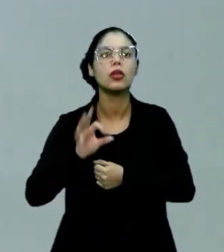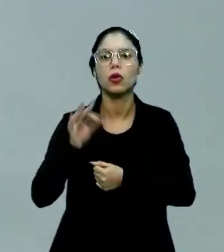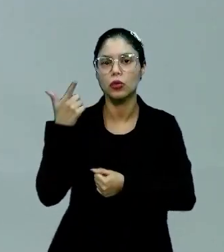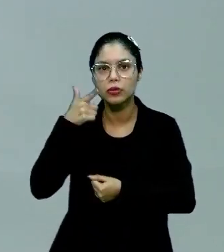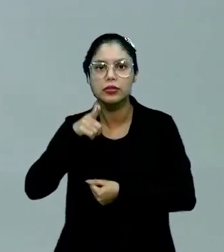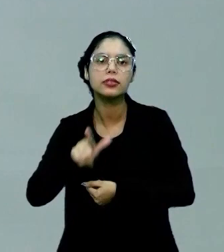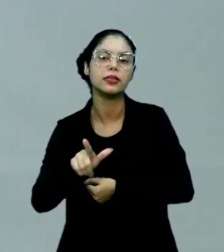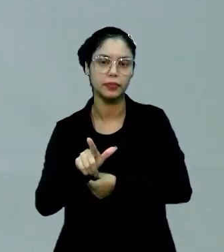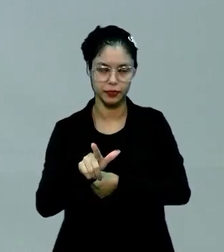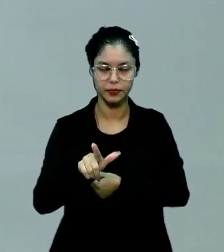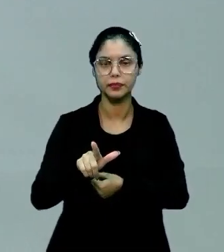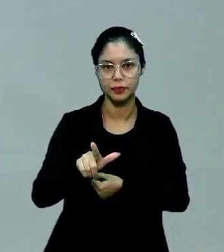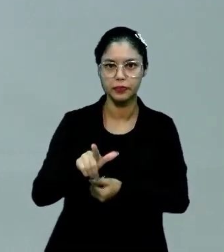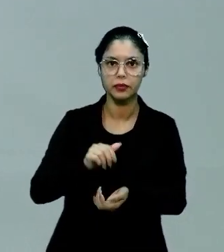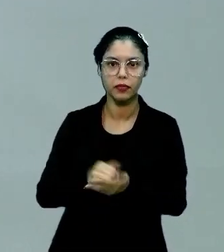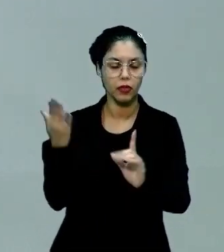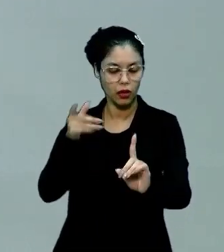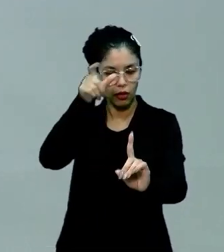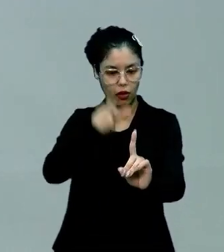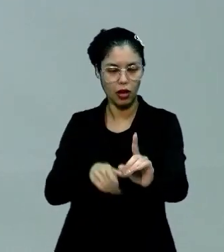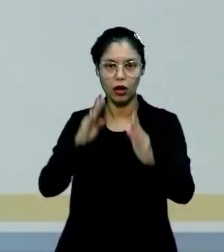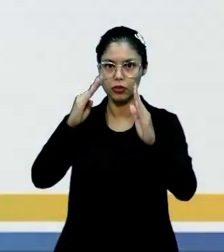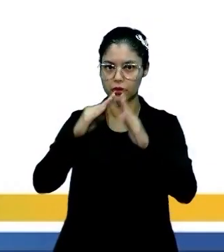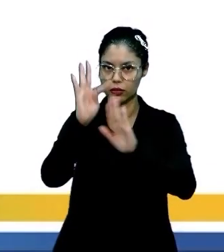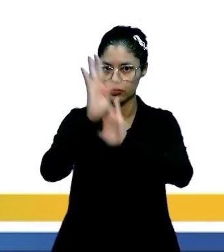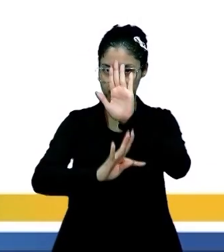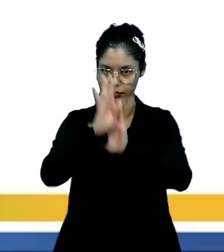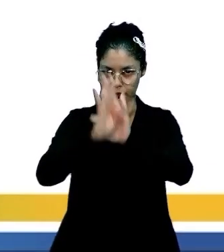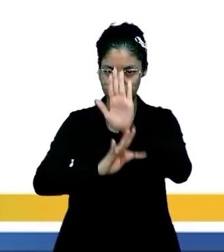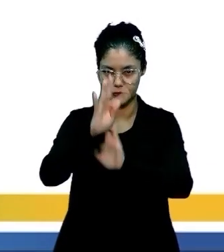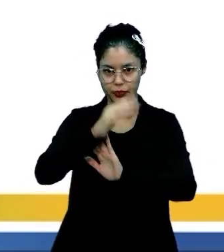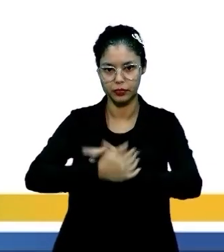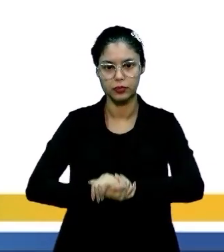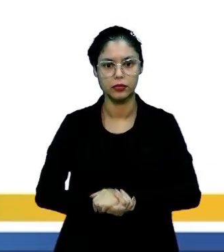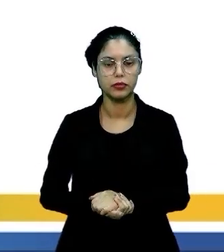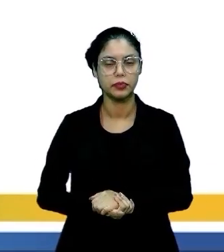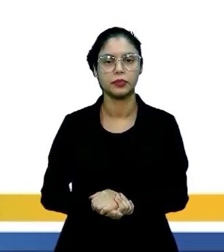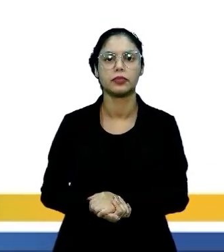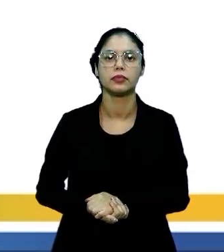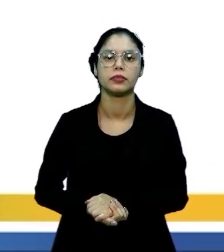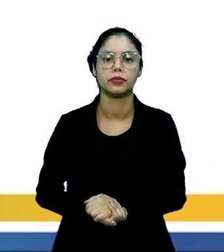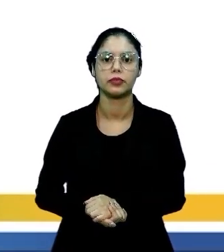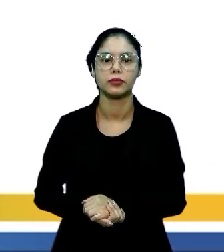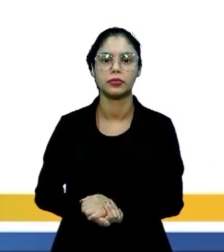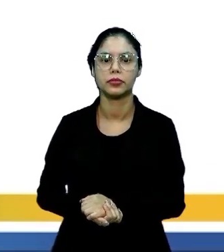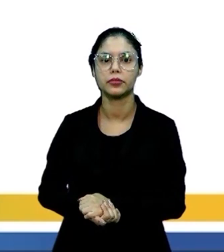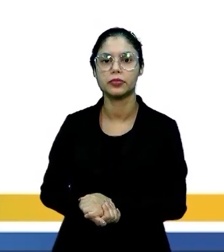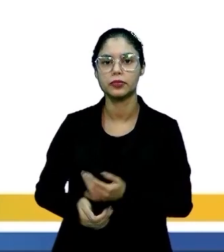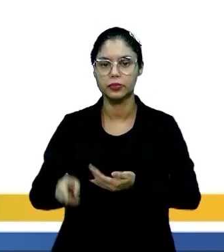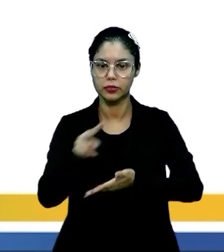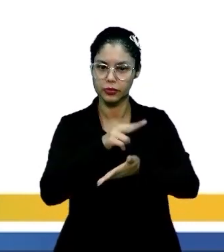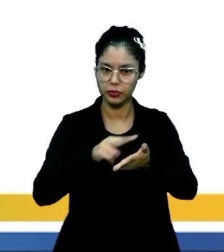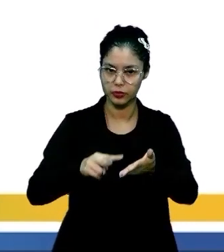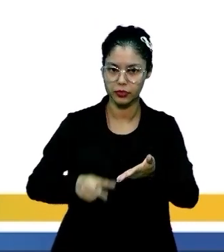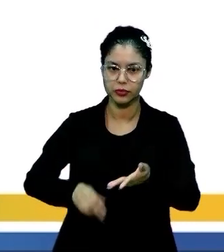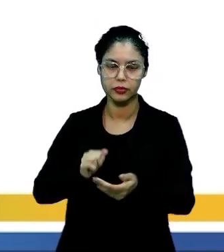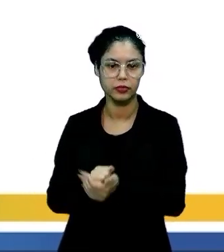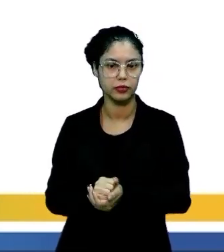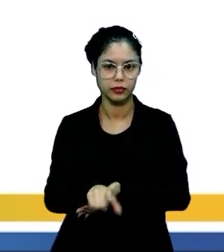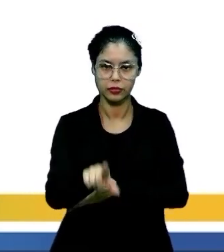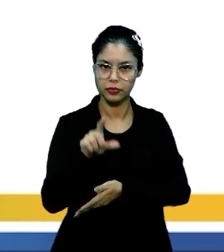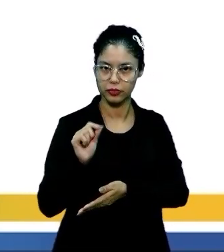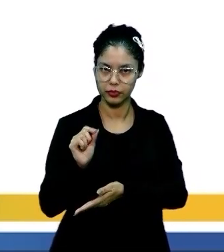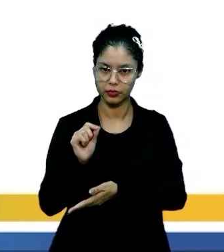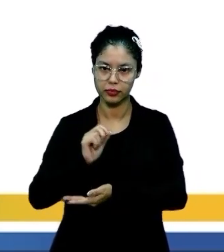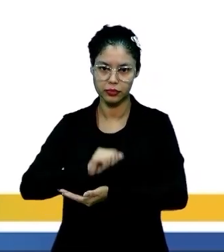questão, né, que se refere ao texto, ok? Agora vamos ler o enunciado e as